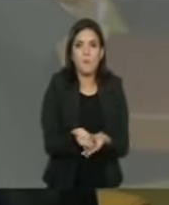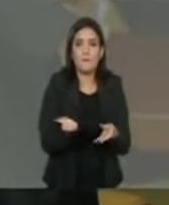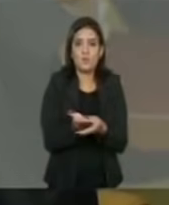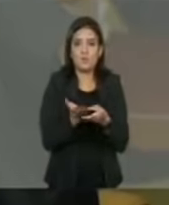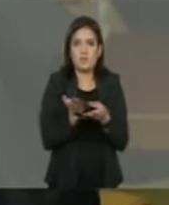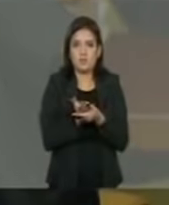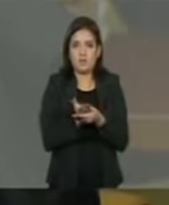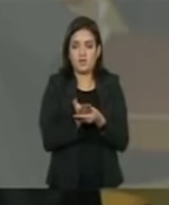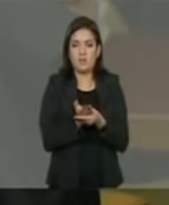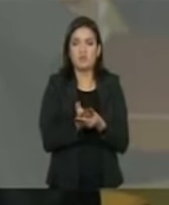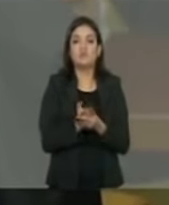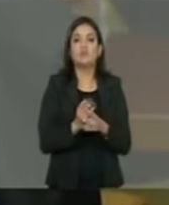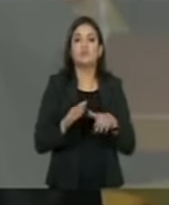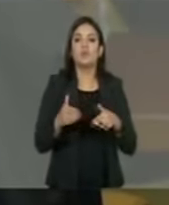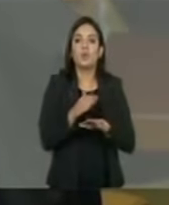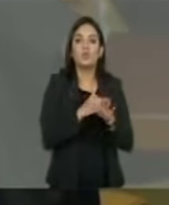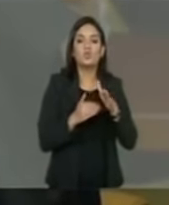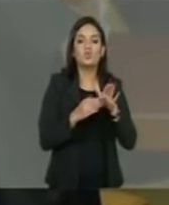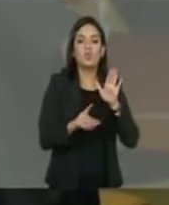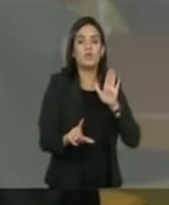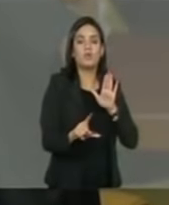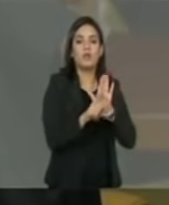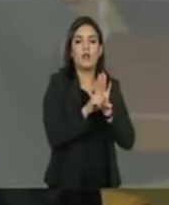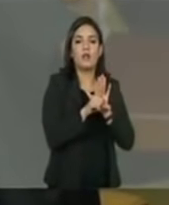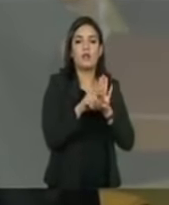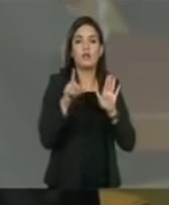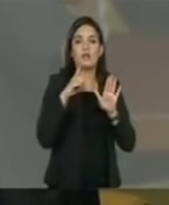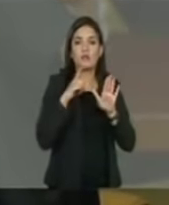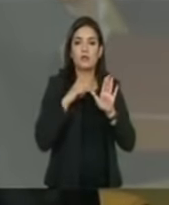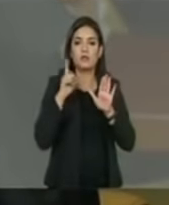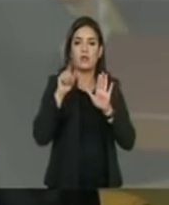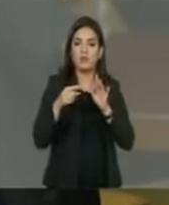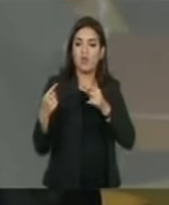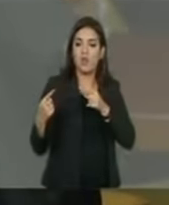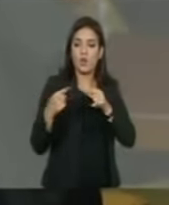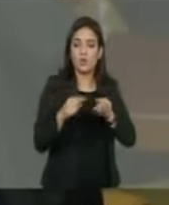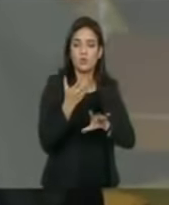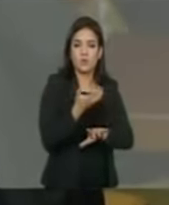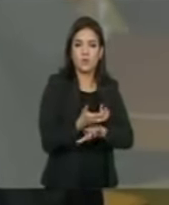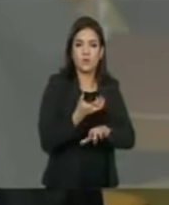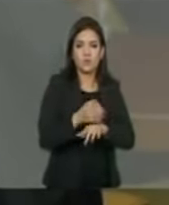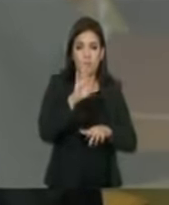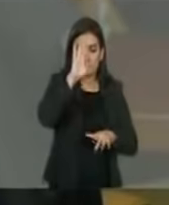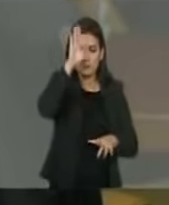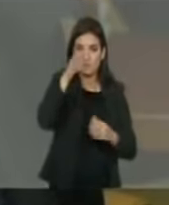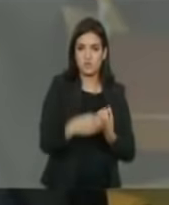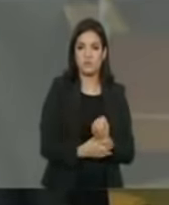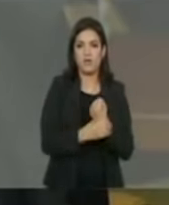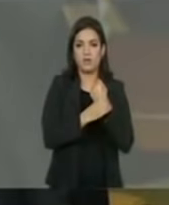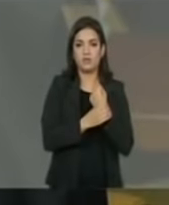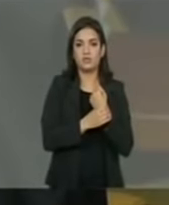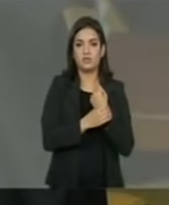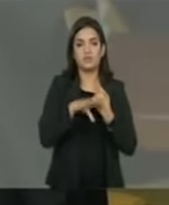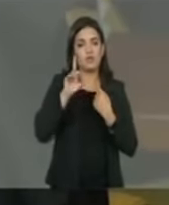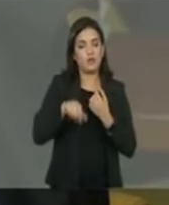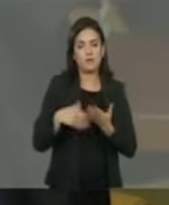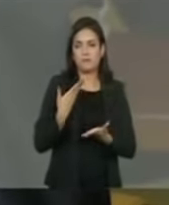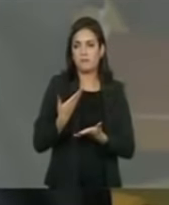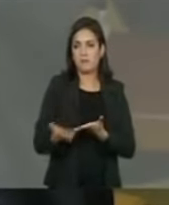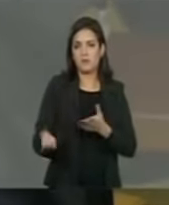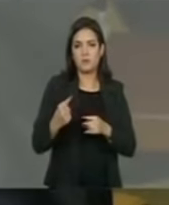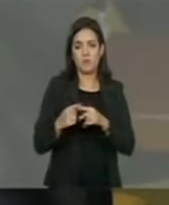resulta que toda lei ordinária que afete o conteúdo essencial dessa garantia padece de inconstitucionalidade material